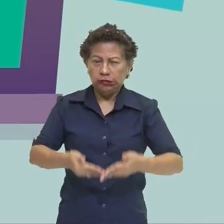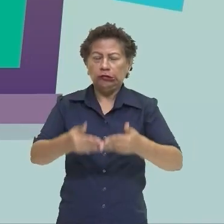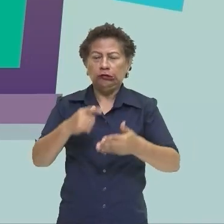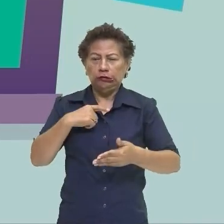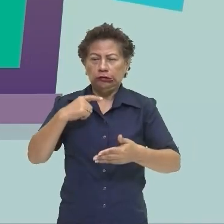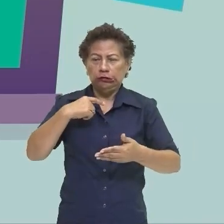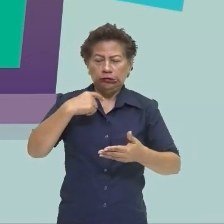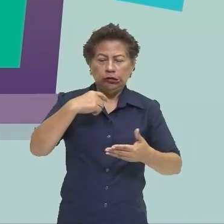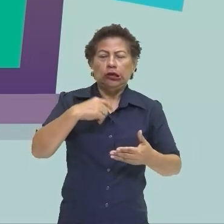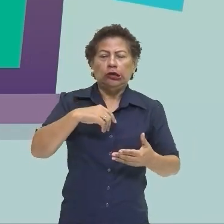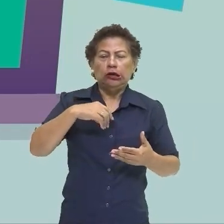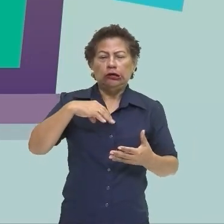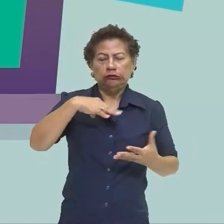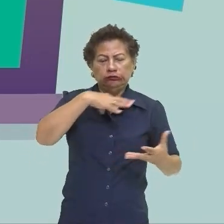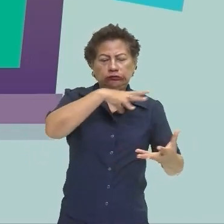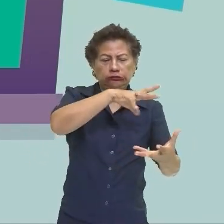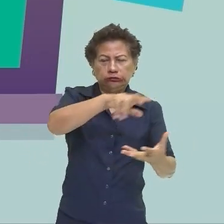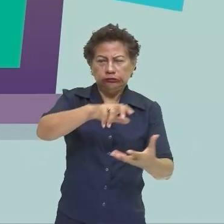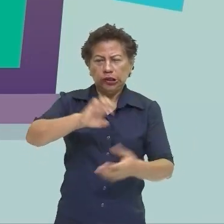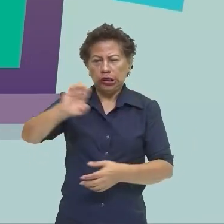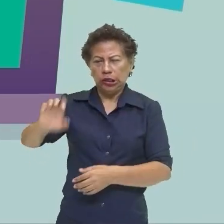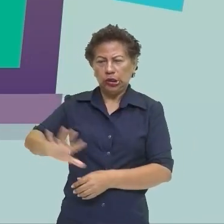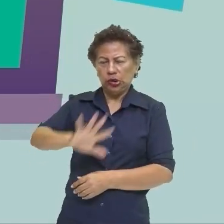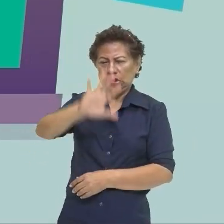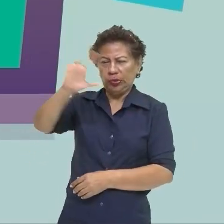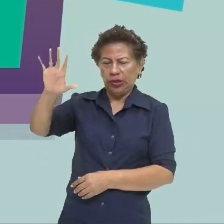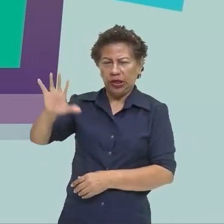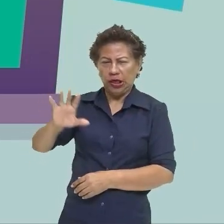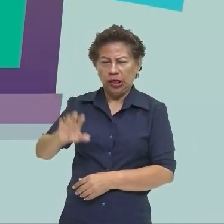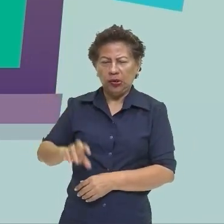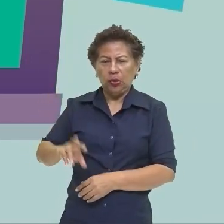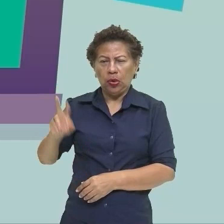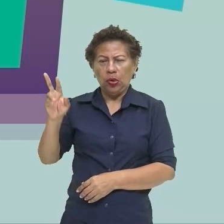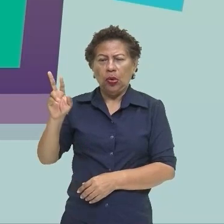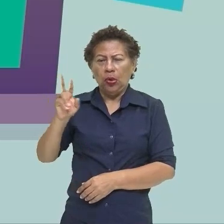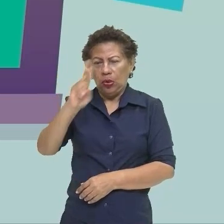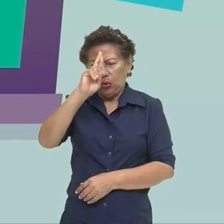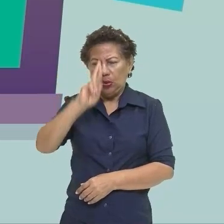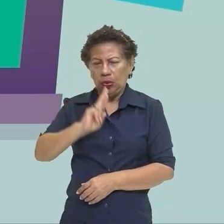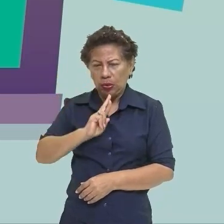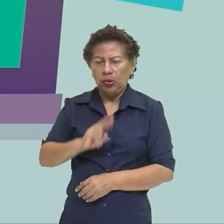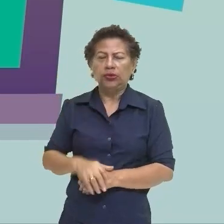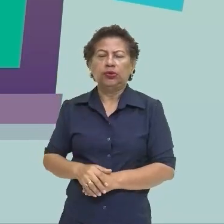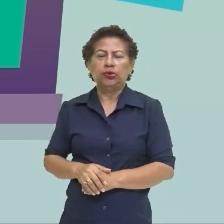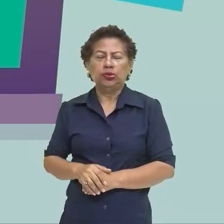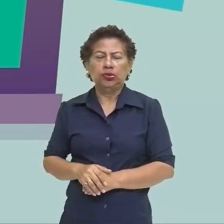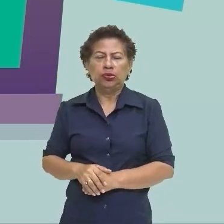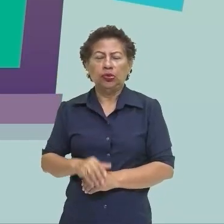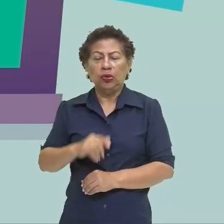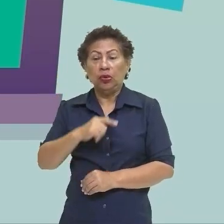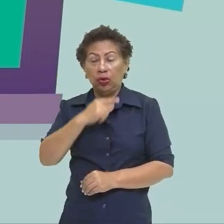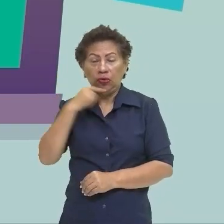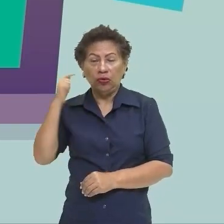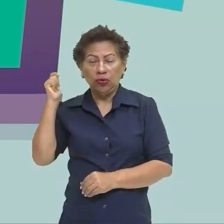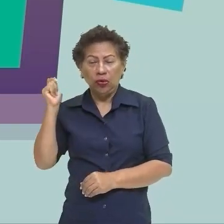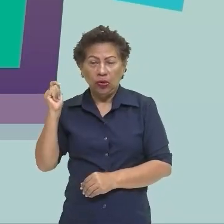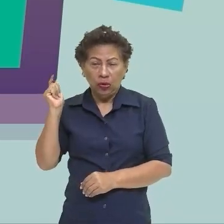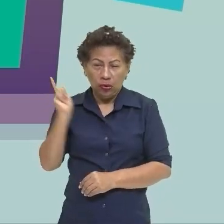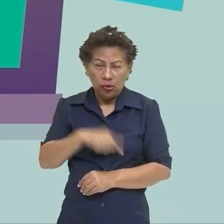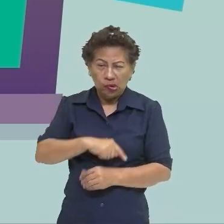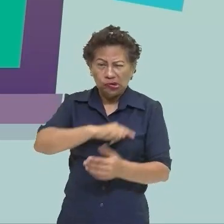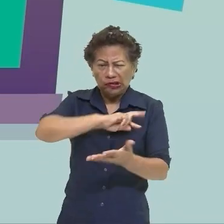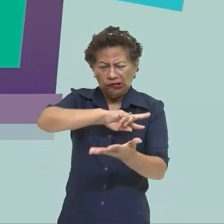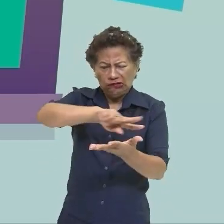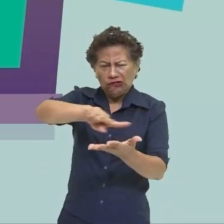mundos: europeu, ocidental, russo, chinês, árabe, asteca, tupi,